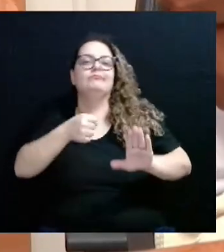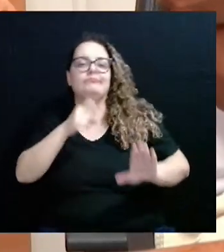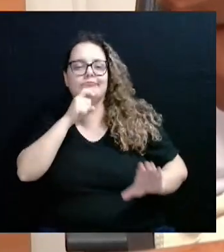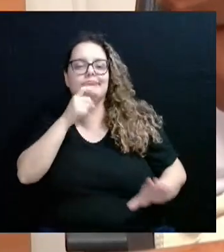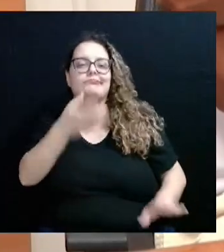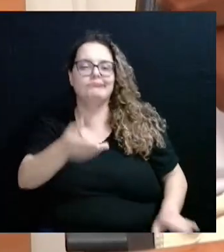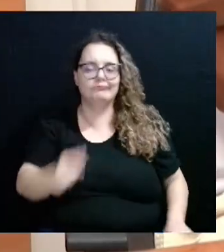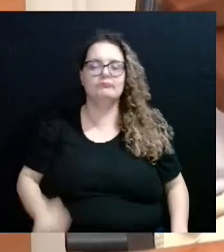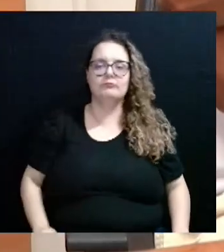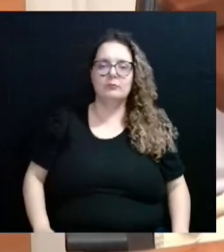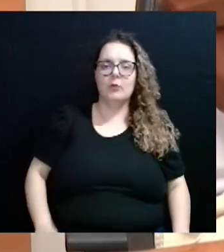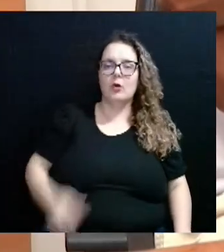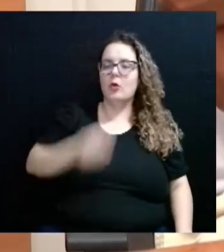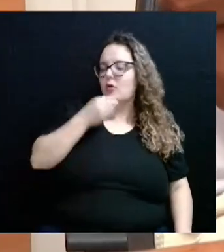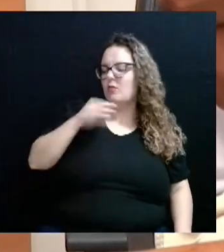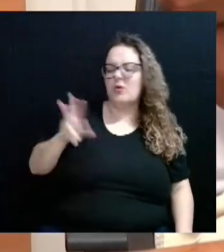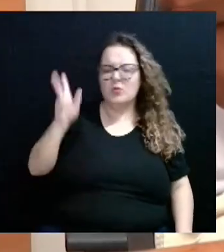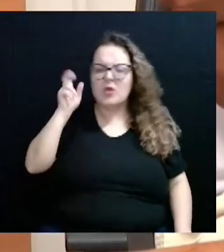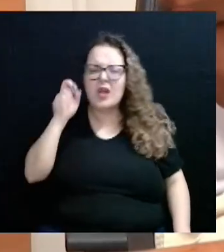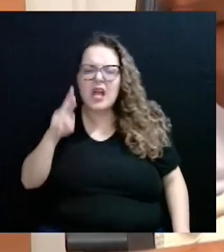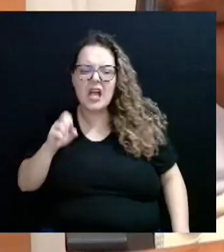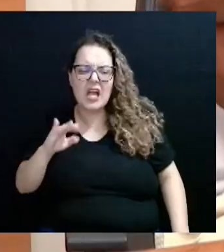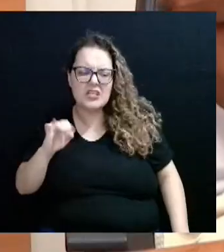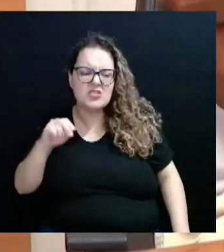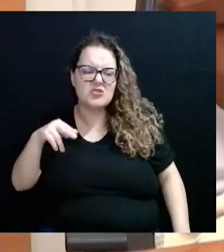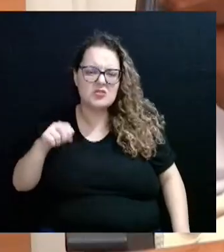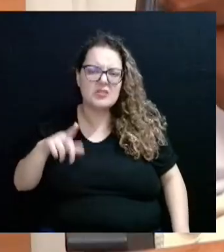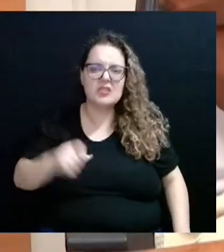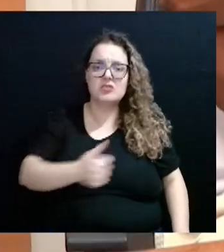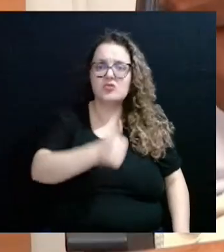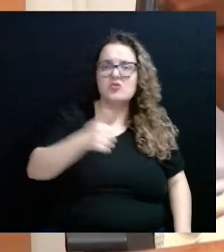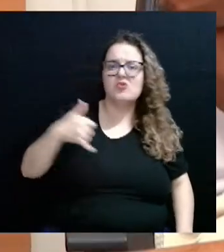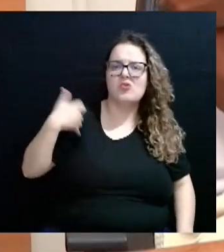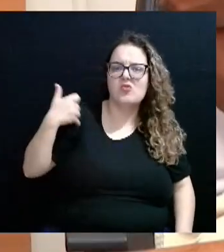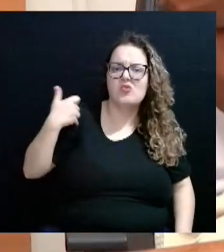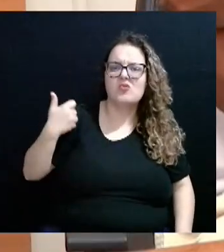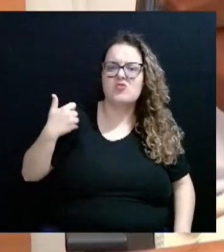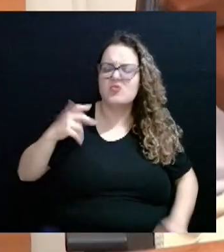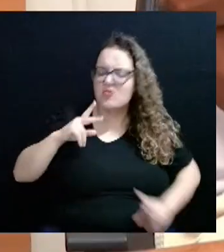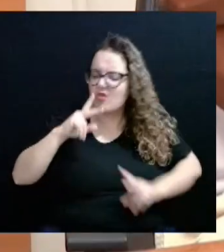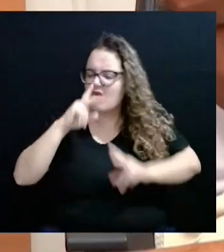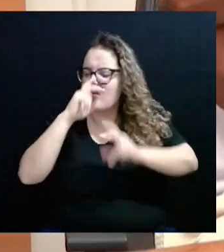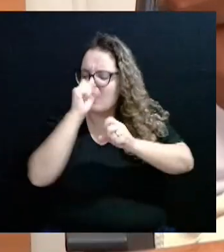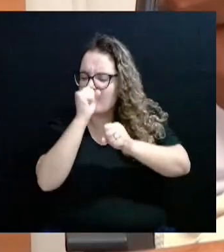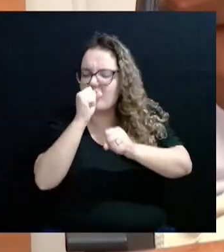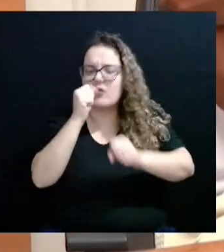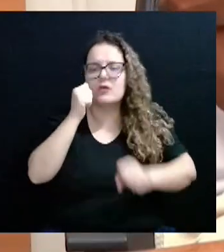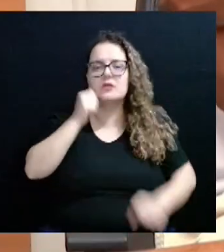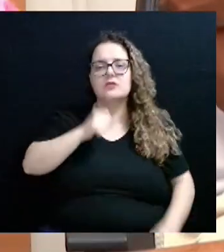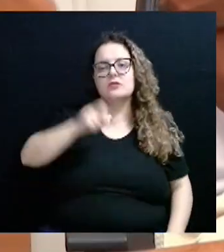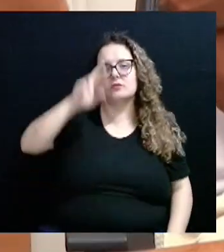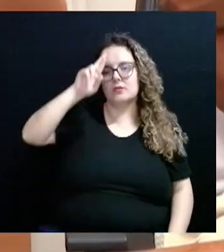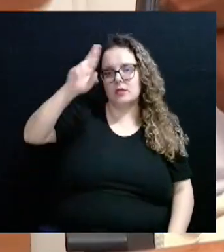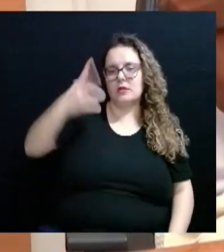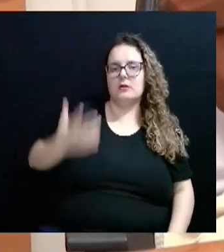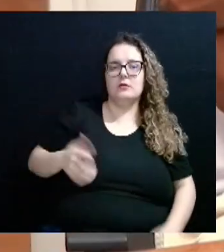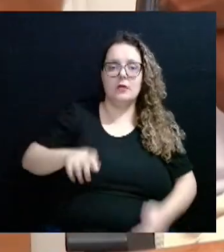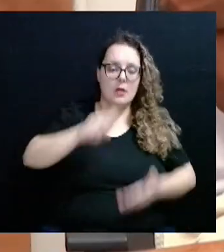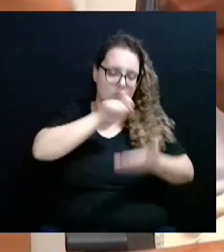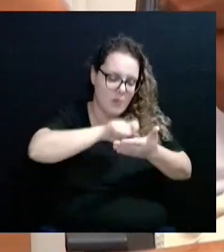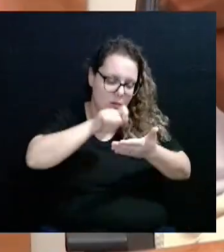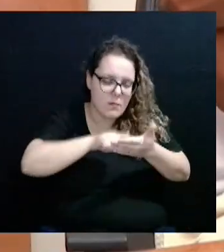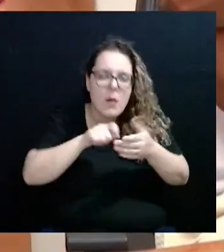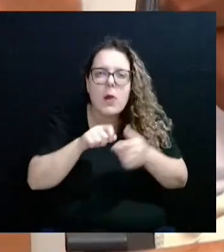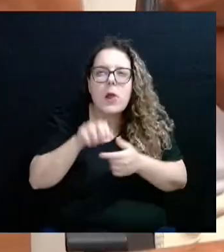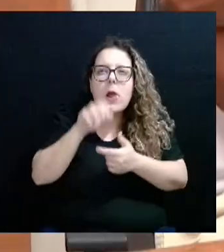pivetinho ouvindo Racionais com 11 anos. A força de uma senhora se alfabetizando. Era tão rap